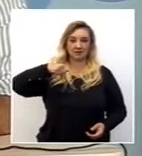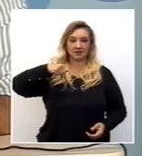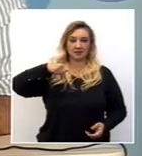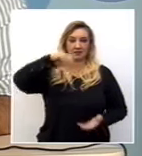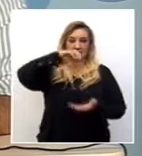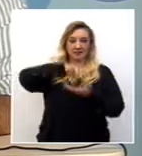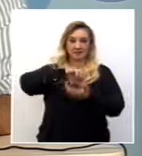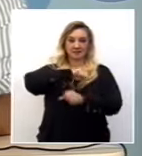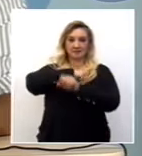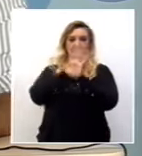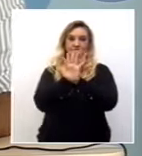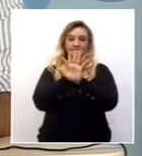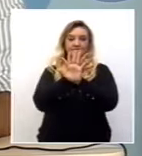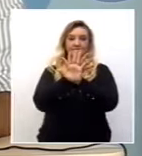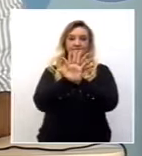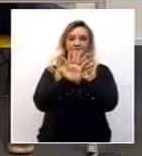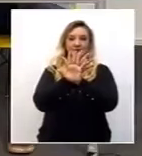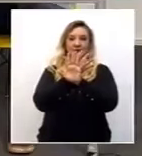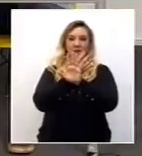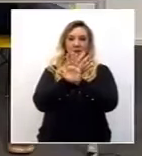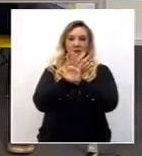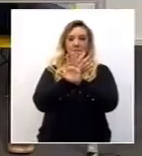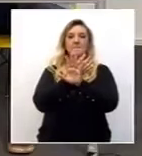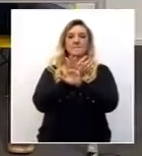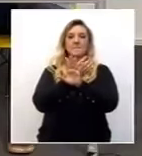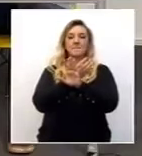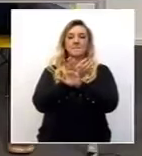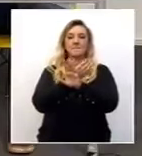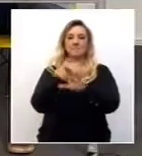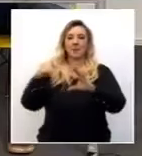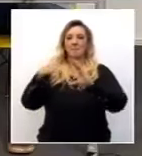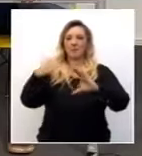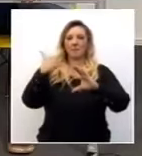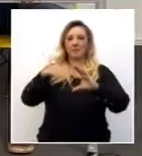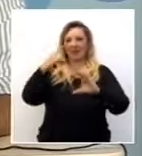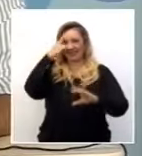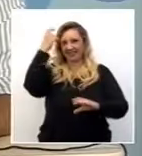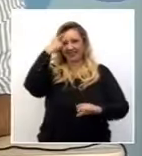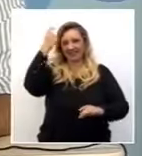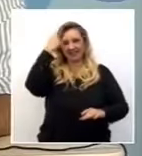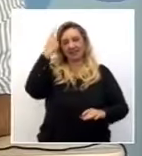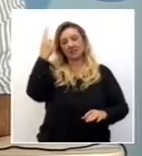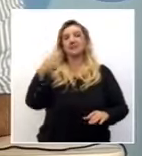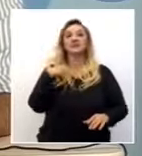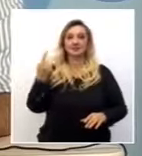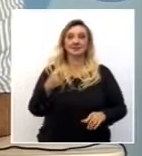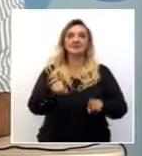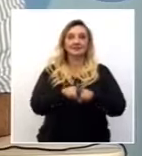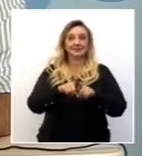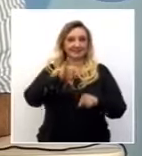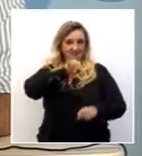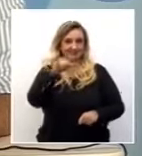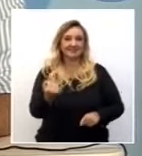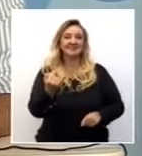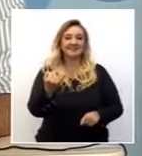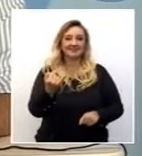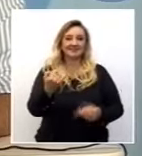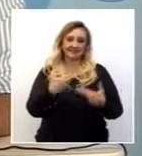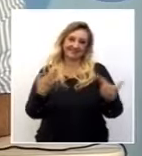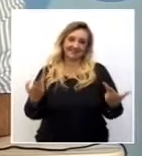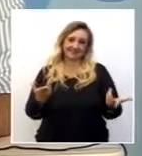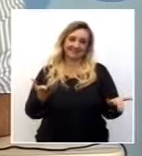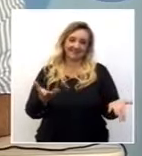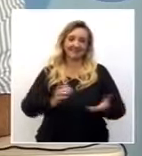a gente recebe assim uma enxurrada de ideias e nós também nos aproveitamos desse tipo de coisa,